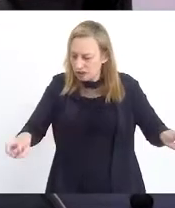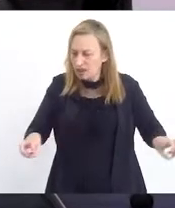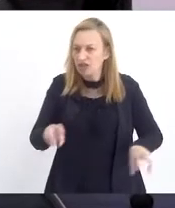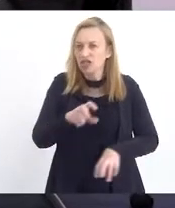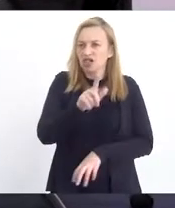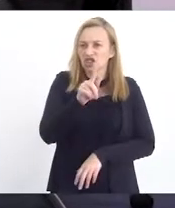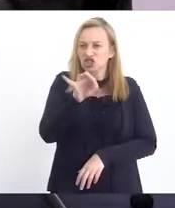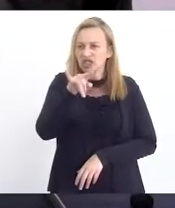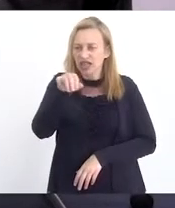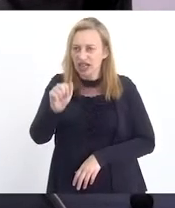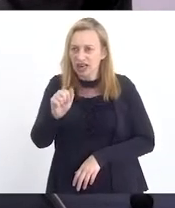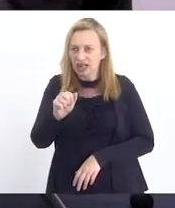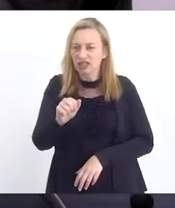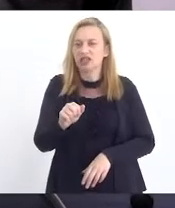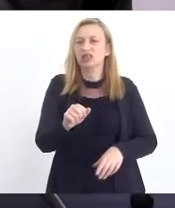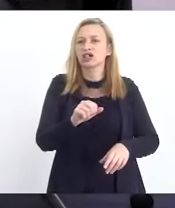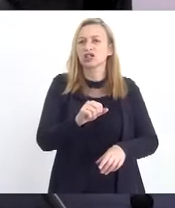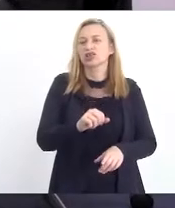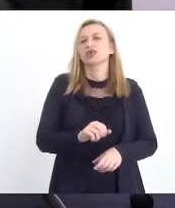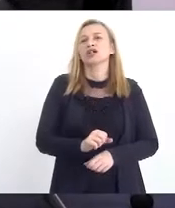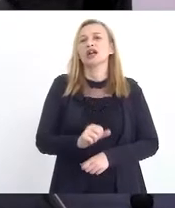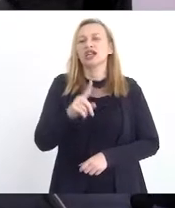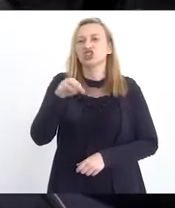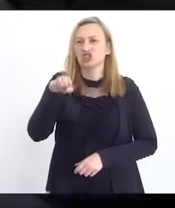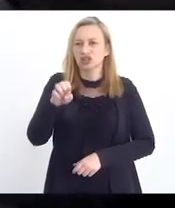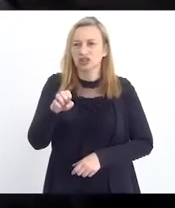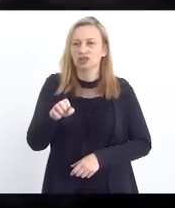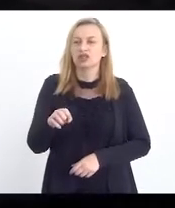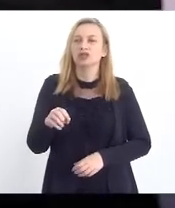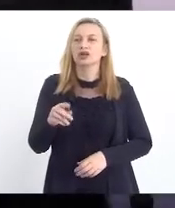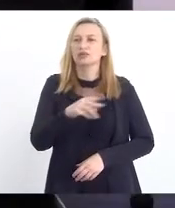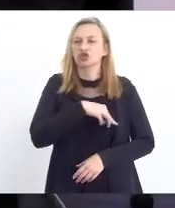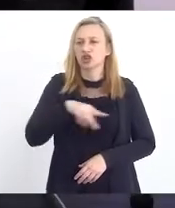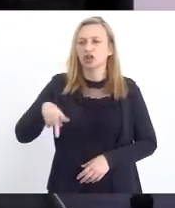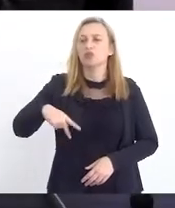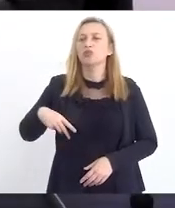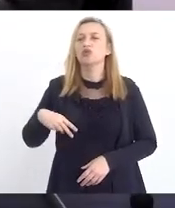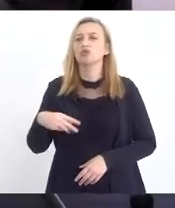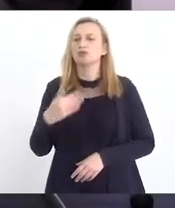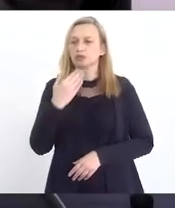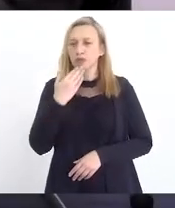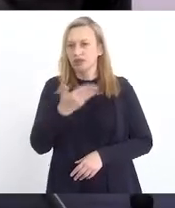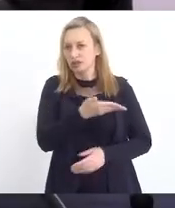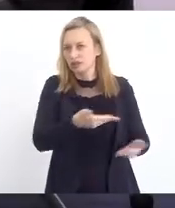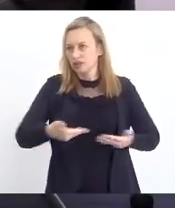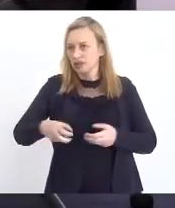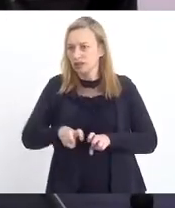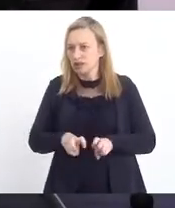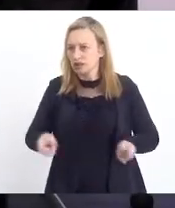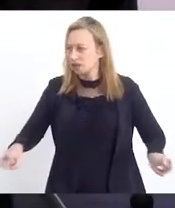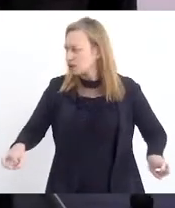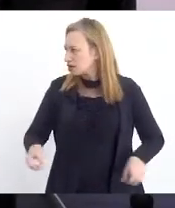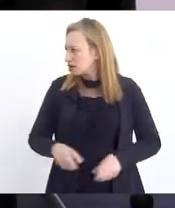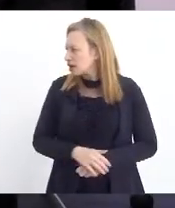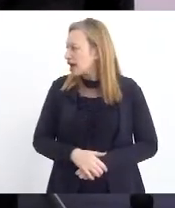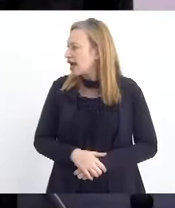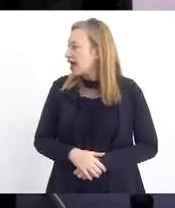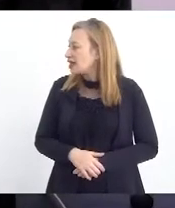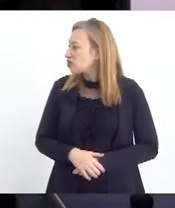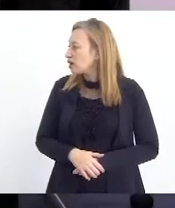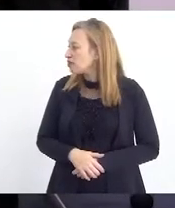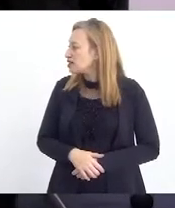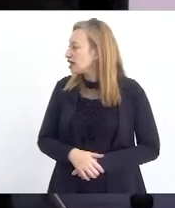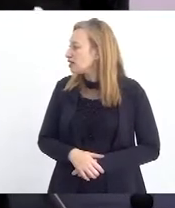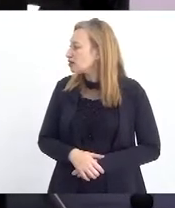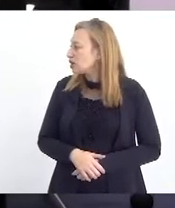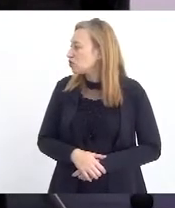Gisela, com todo o carinho, e José Alexandre, do Ministério Público, por favor, fazerem parte aqui da nossa mesa. A deputada Marta Rocha